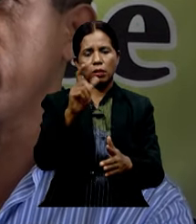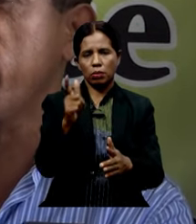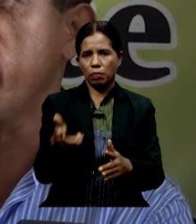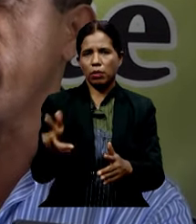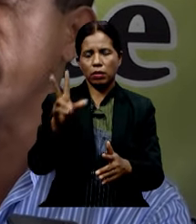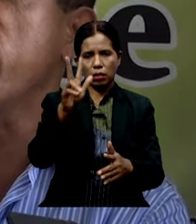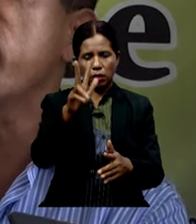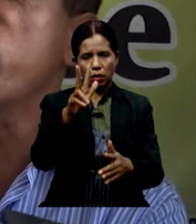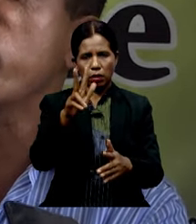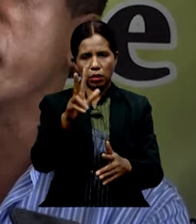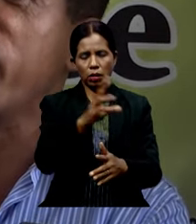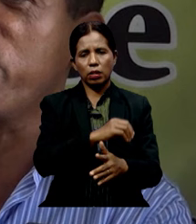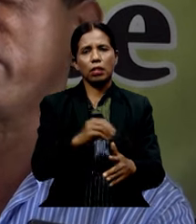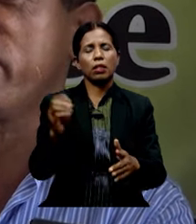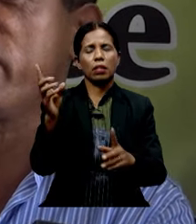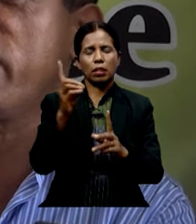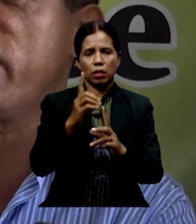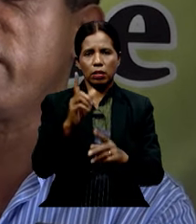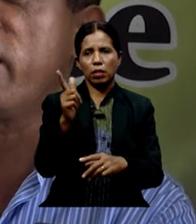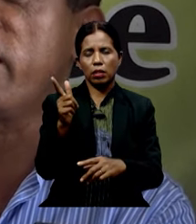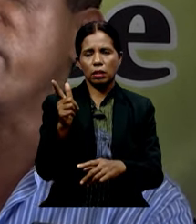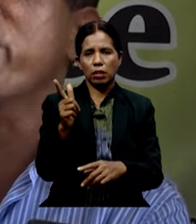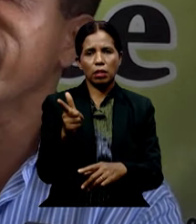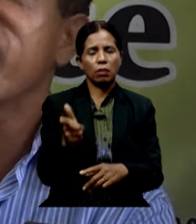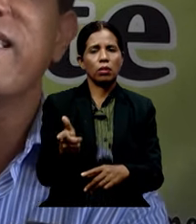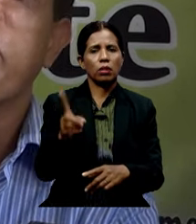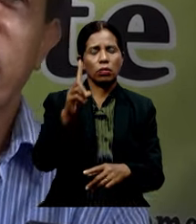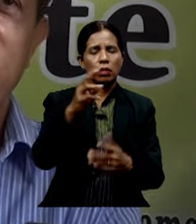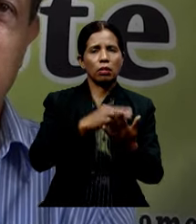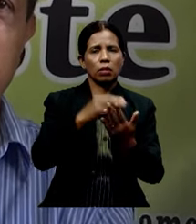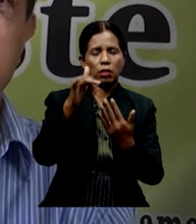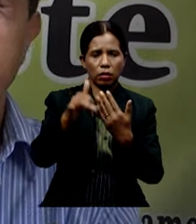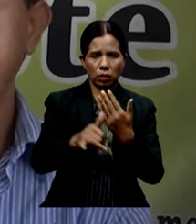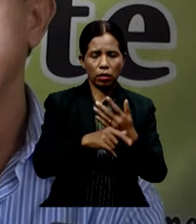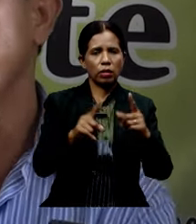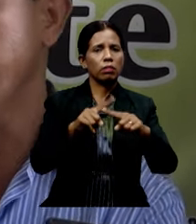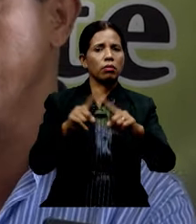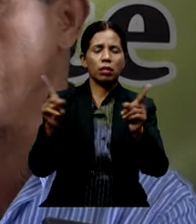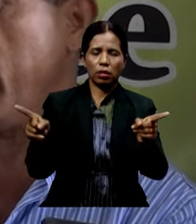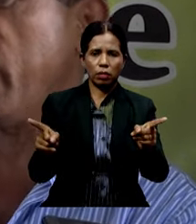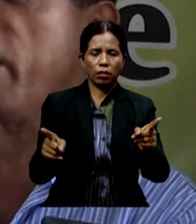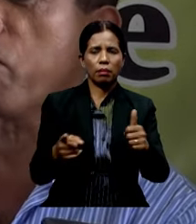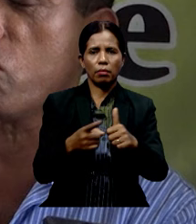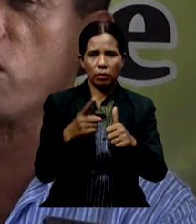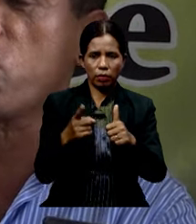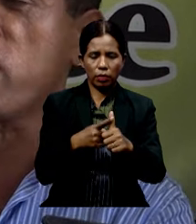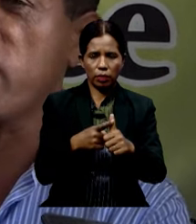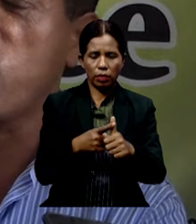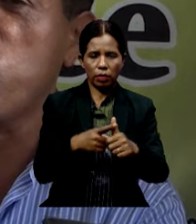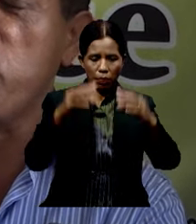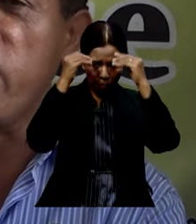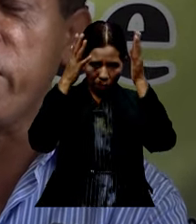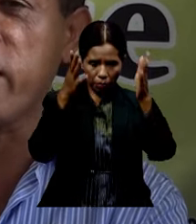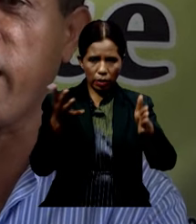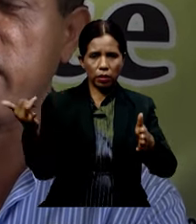31/2023 de 31 de maio. Diferença de interpretação. Primeiro, professores